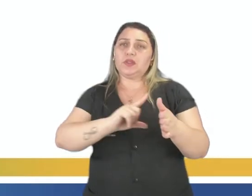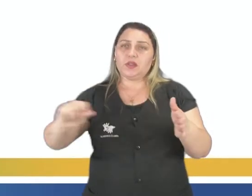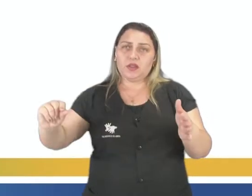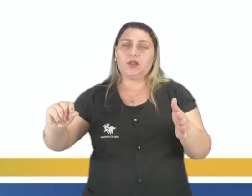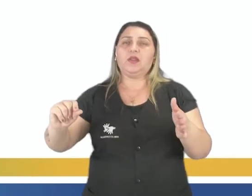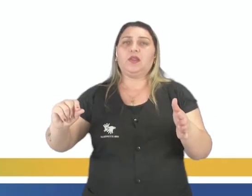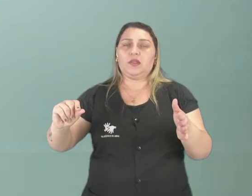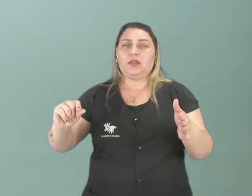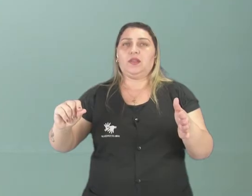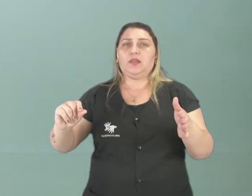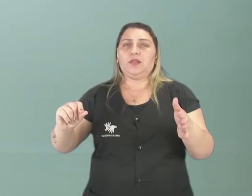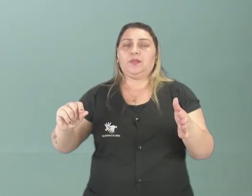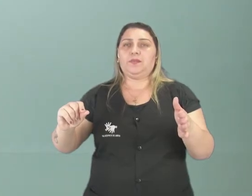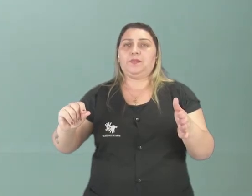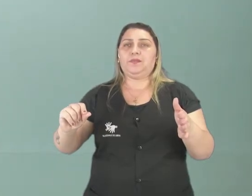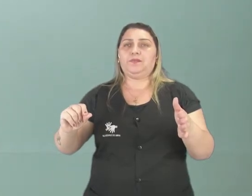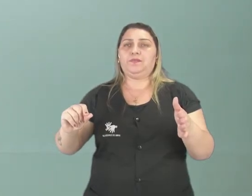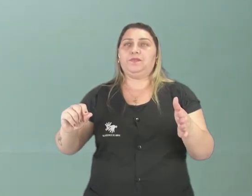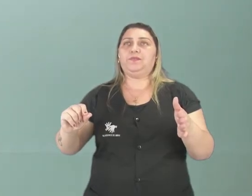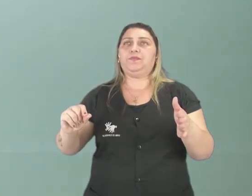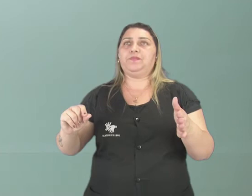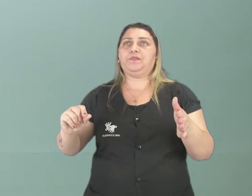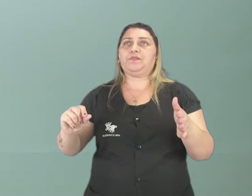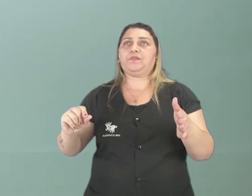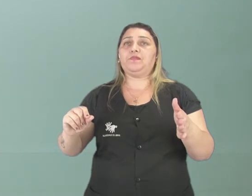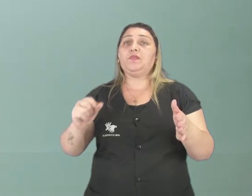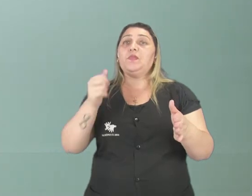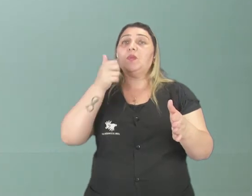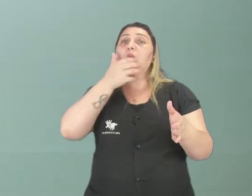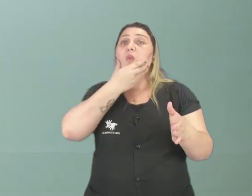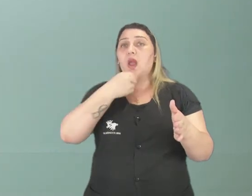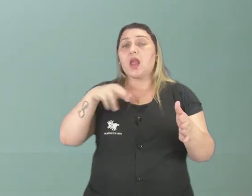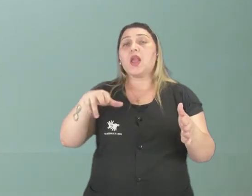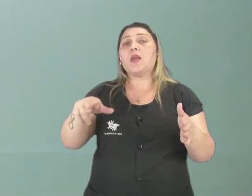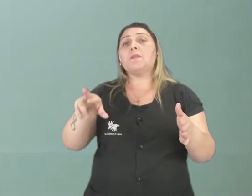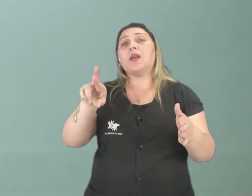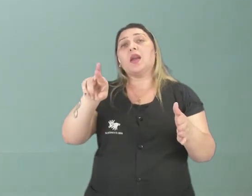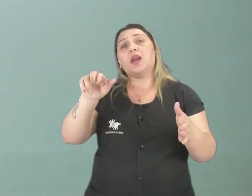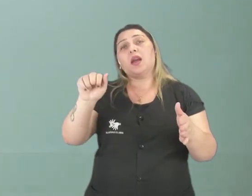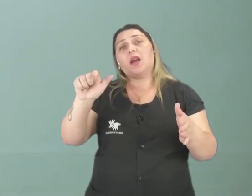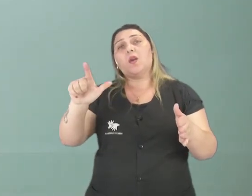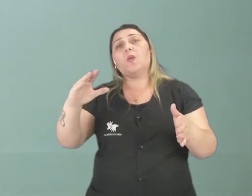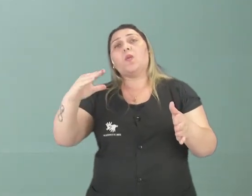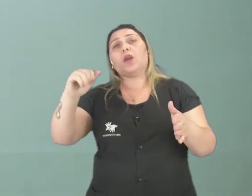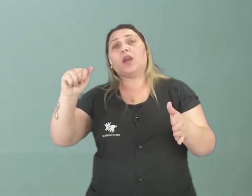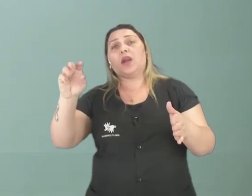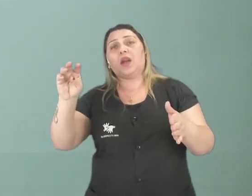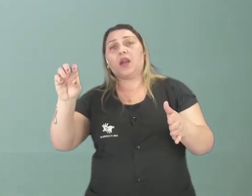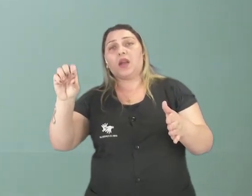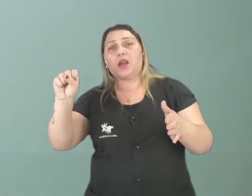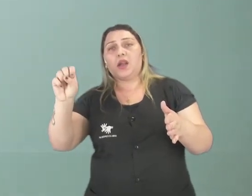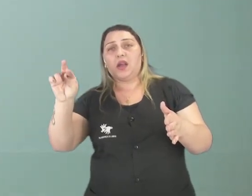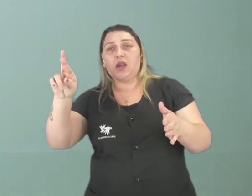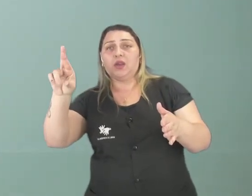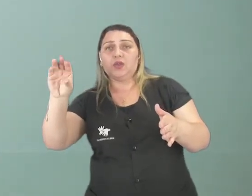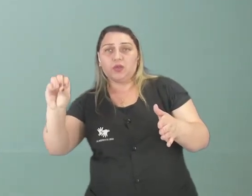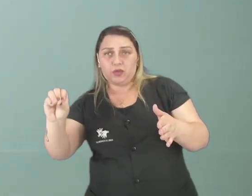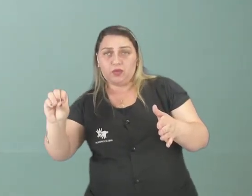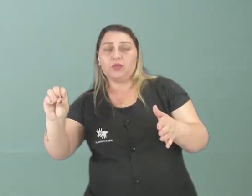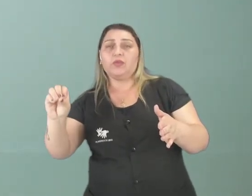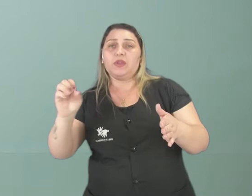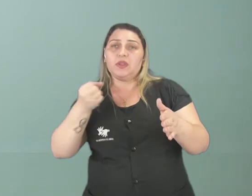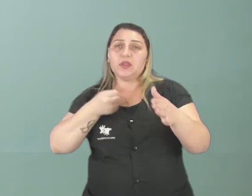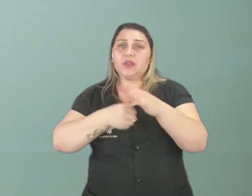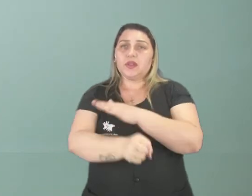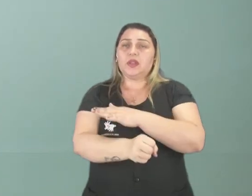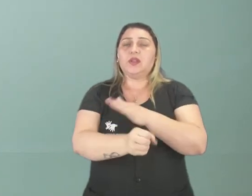né, ele coloca aí o seu irmão, né, o Raul Castro, que também é uma figura muito significativa aí dentro